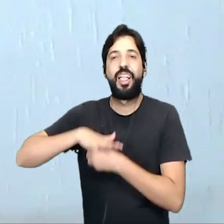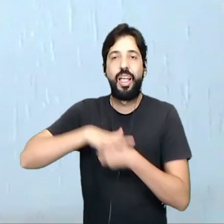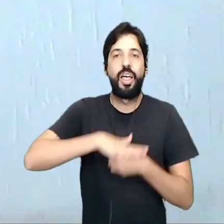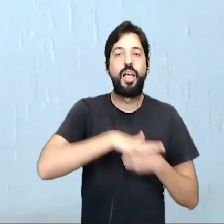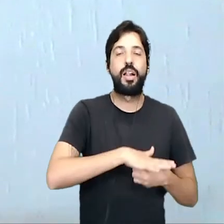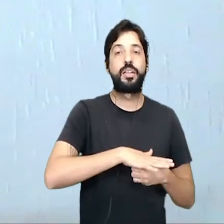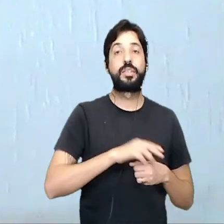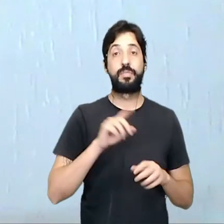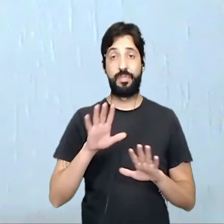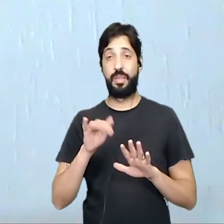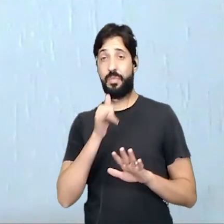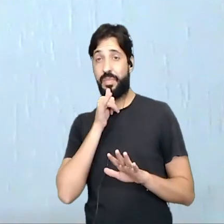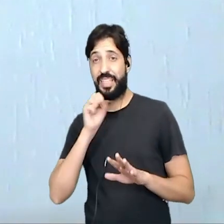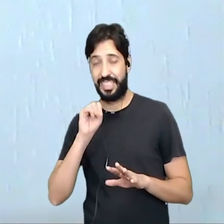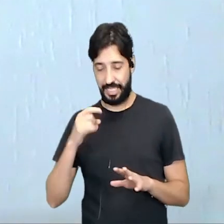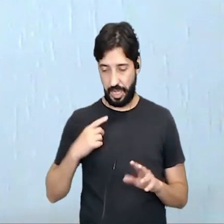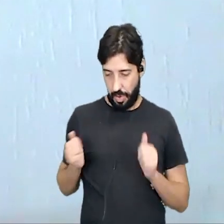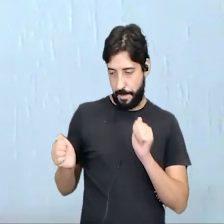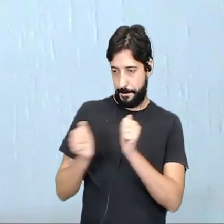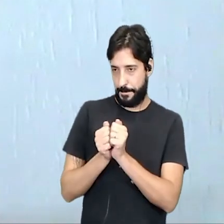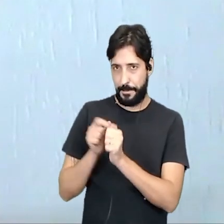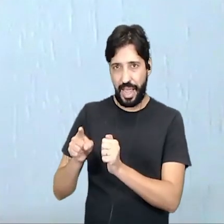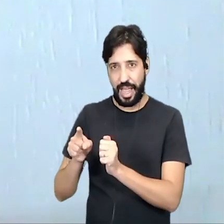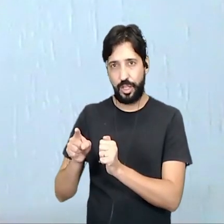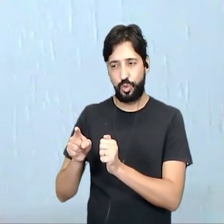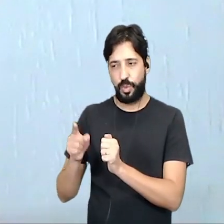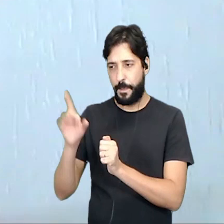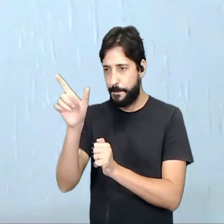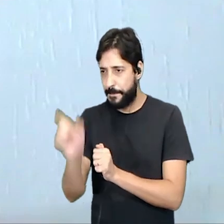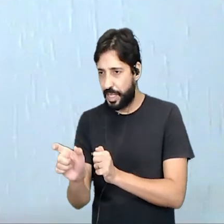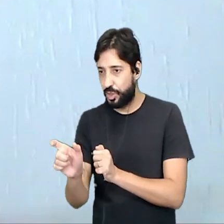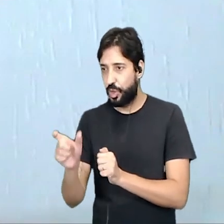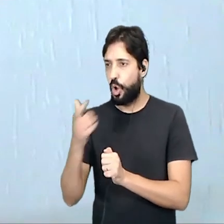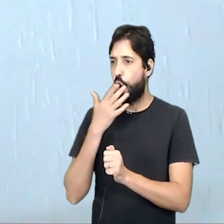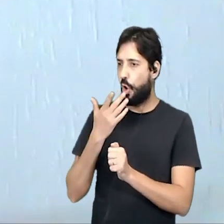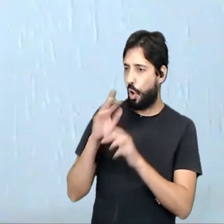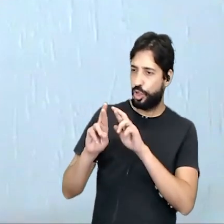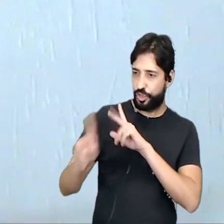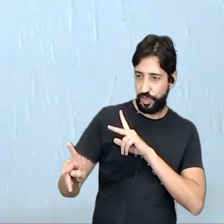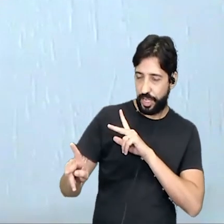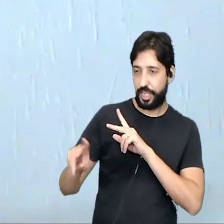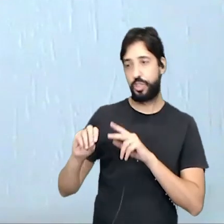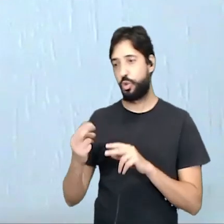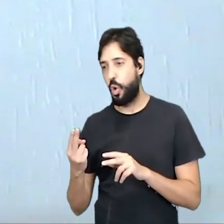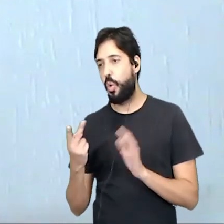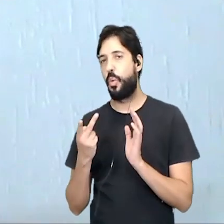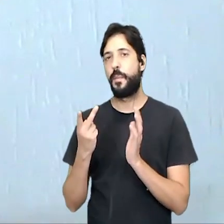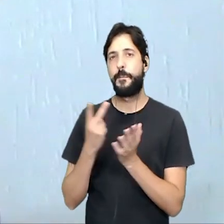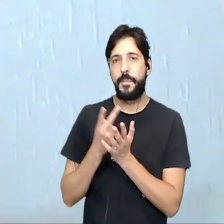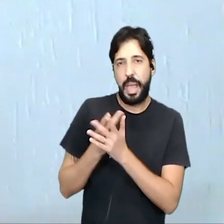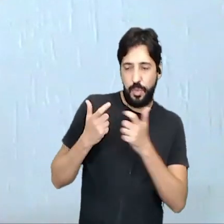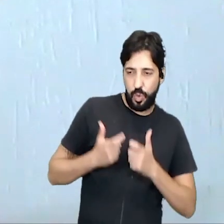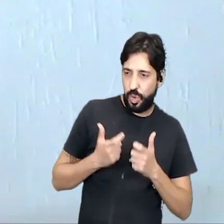de intolerância que nós estamos vivendo, onde se você estiver perto de alguém que não é da sua mesma cor ou do